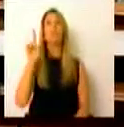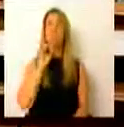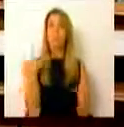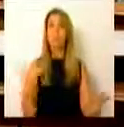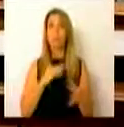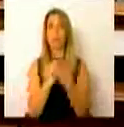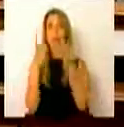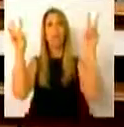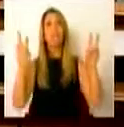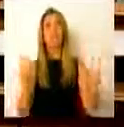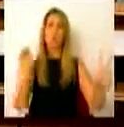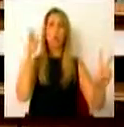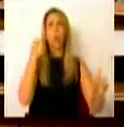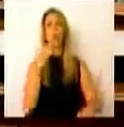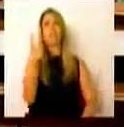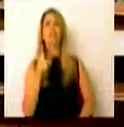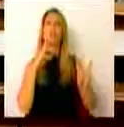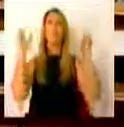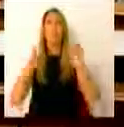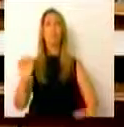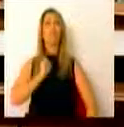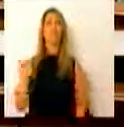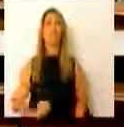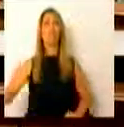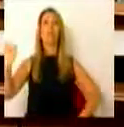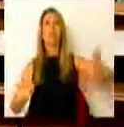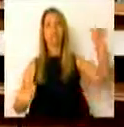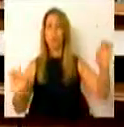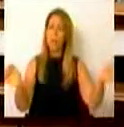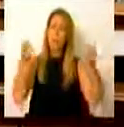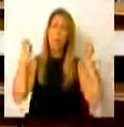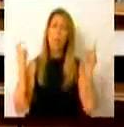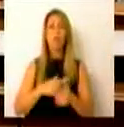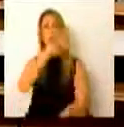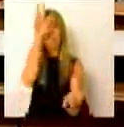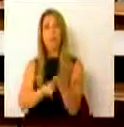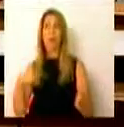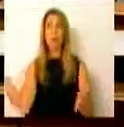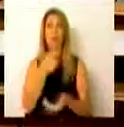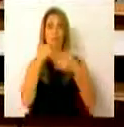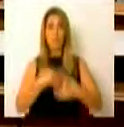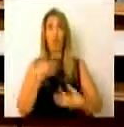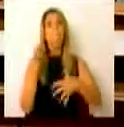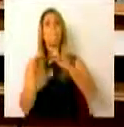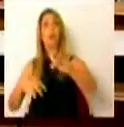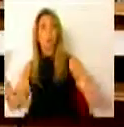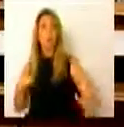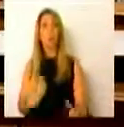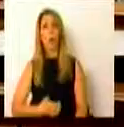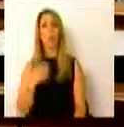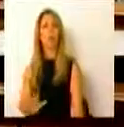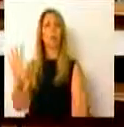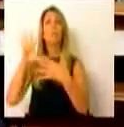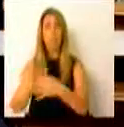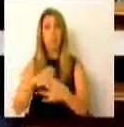obviamente não nos apropriando deles, porque o resultado final será uma reforma aprovada por todo o Parlamento e todo o Parlamento dela se deve rever e todo o Parlamento deve dela